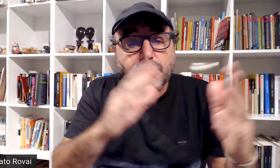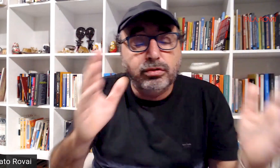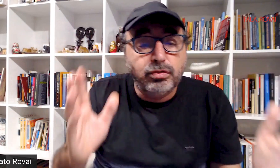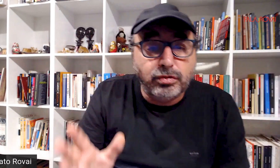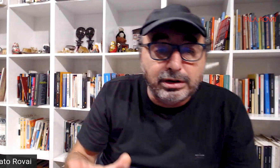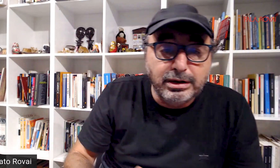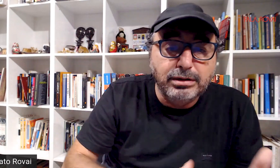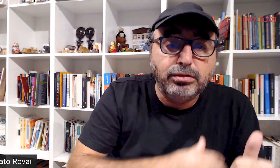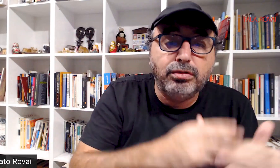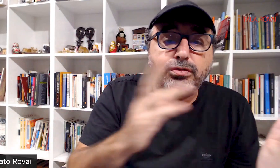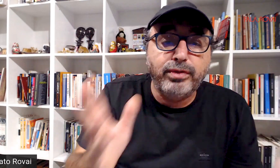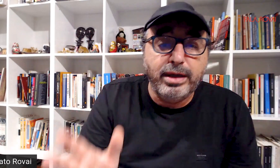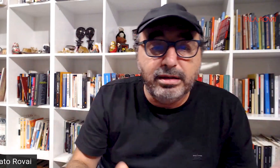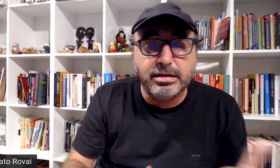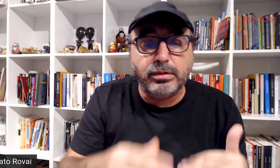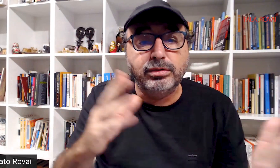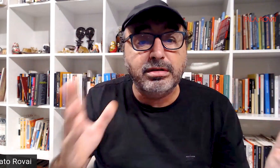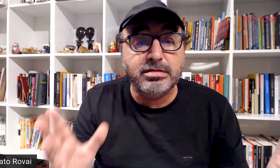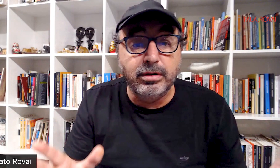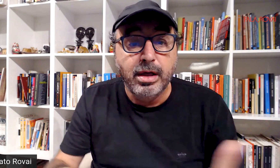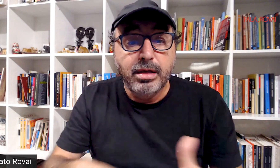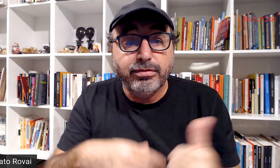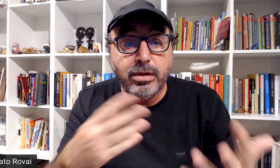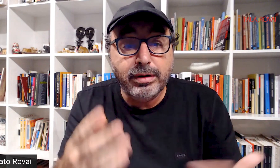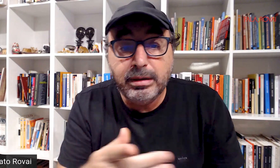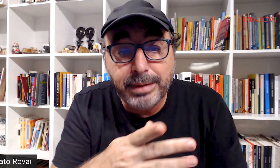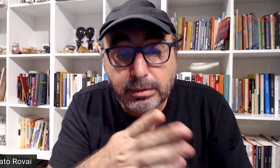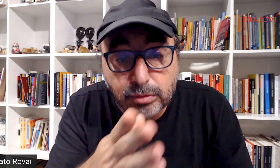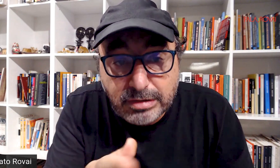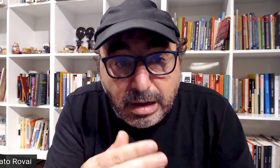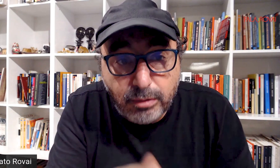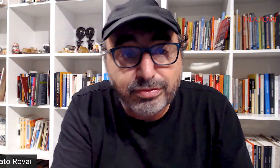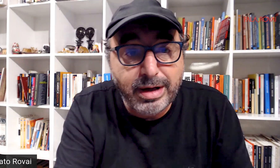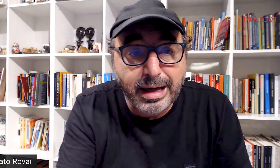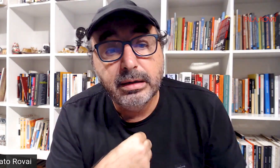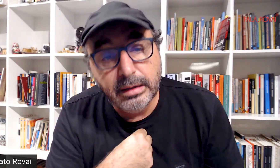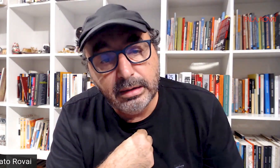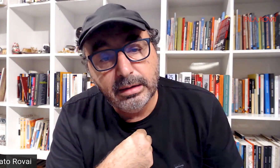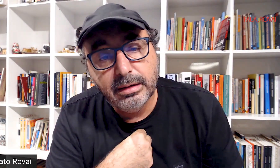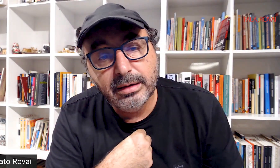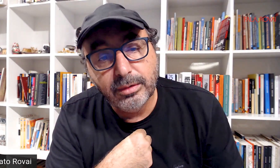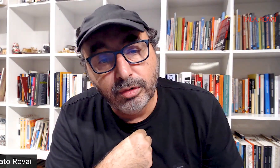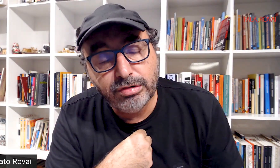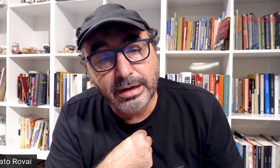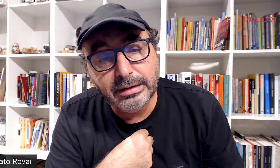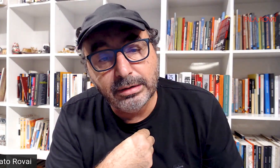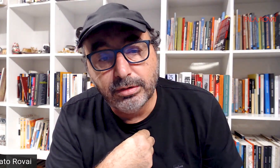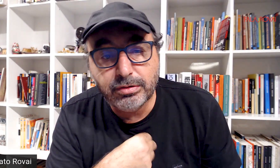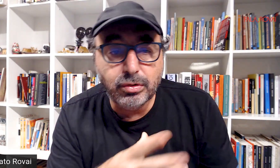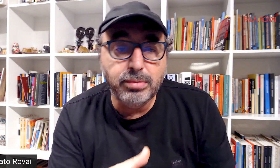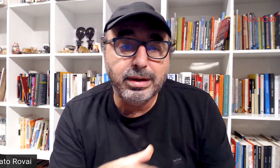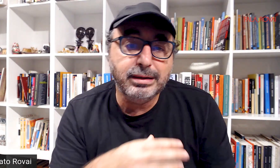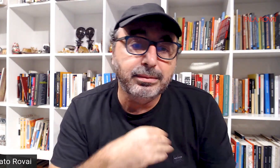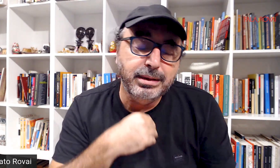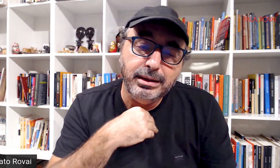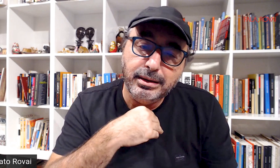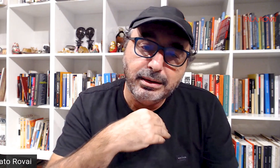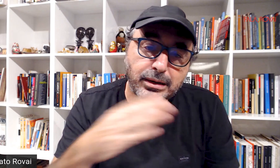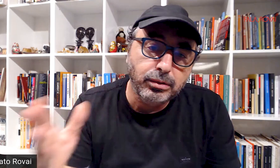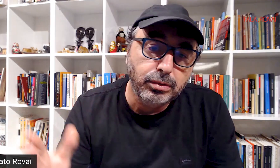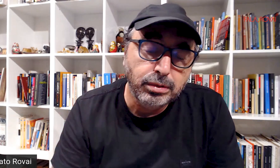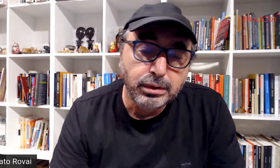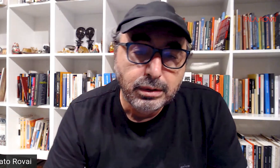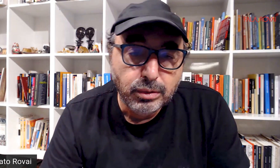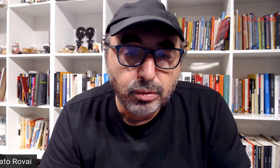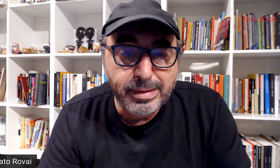visitou tem todos os cantos fez aconteceu veio aqui para nos salvar e hoje ela negou es como ela